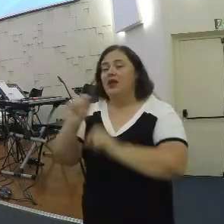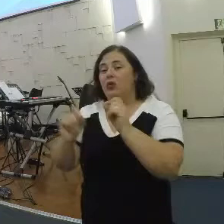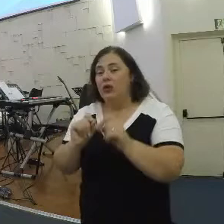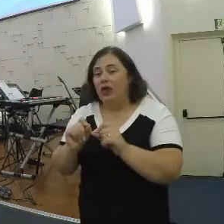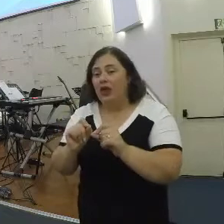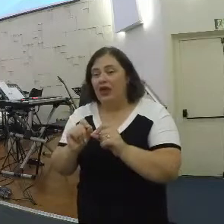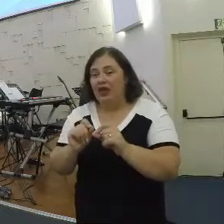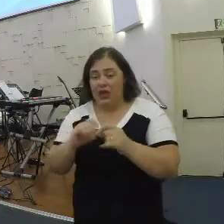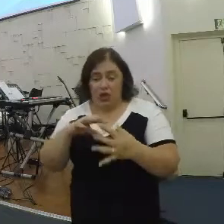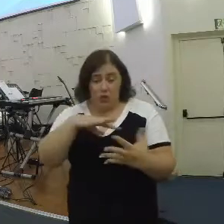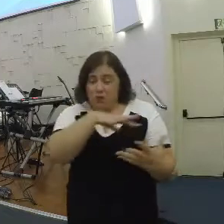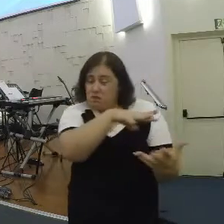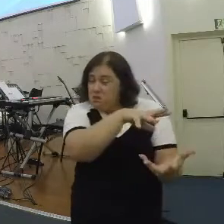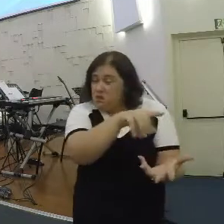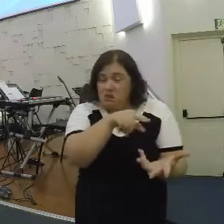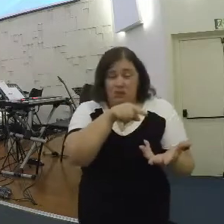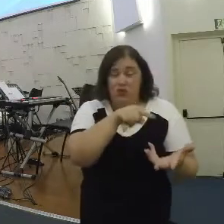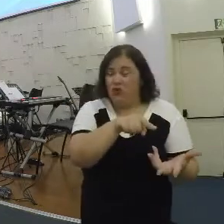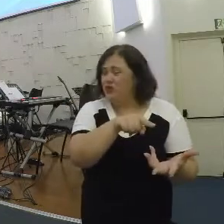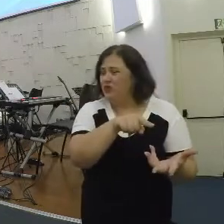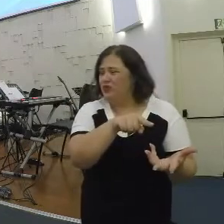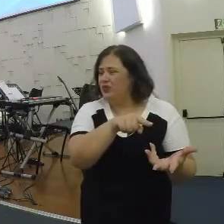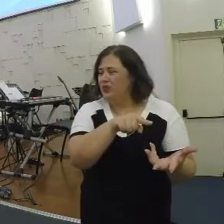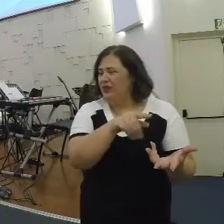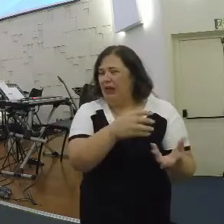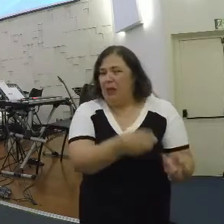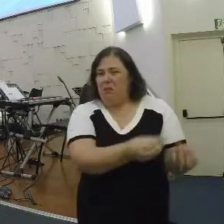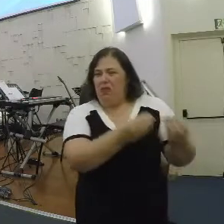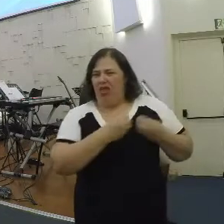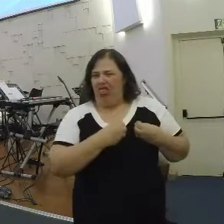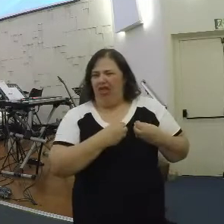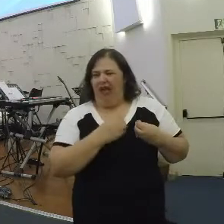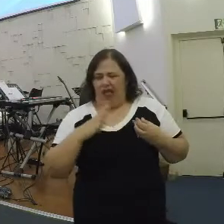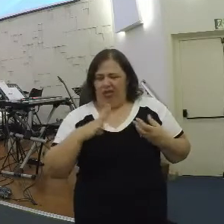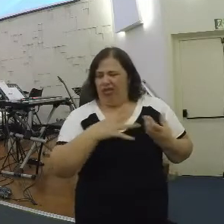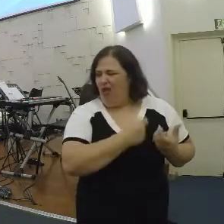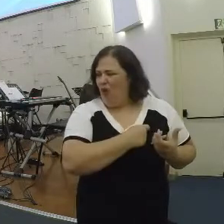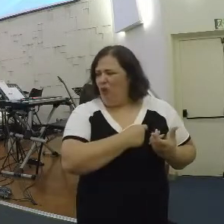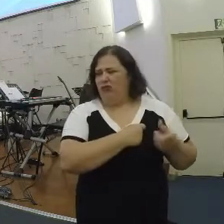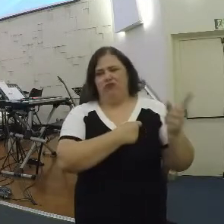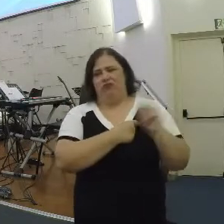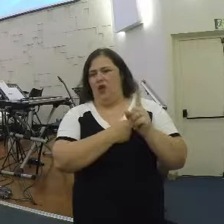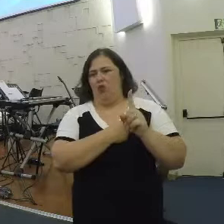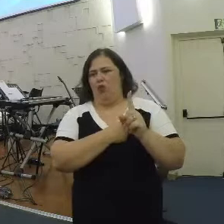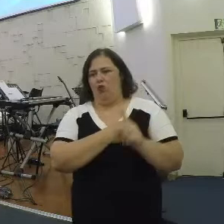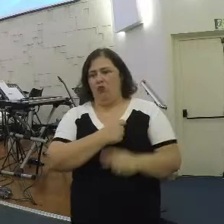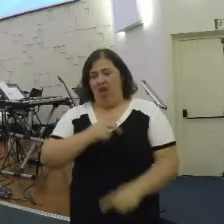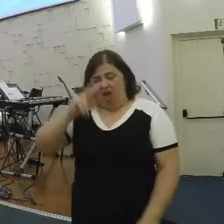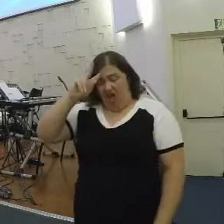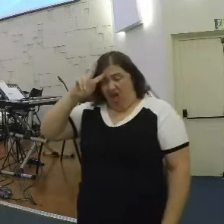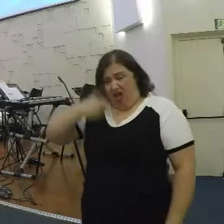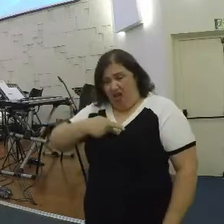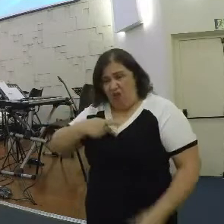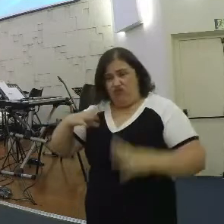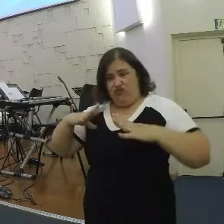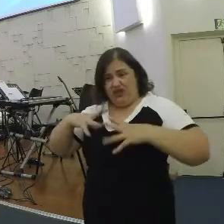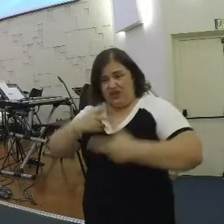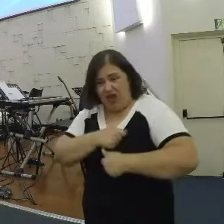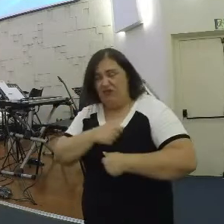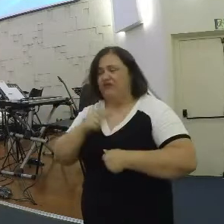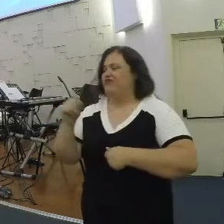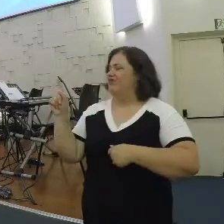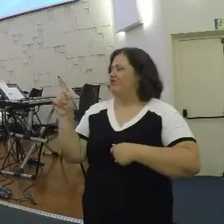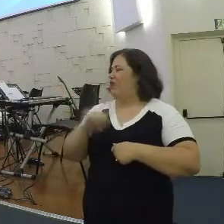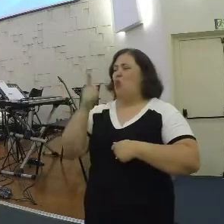homem arrependido creia em Jesus, ele não será salvo e não escapará da